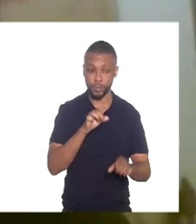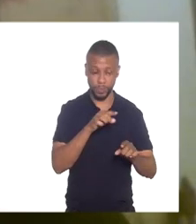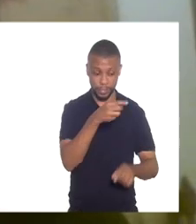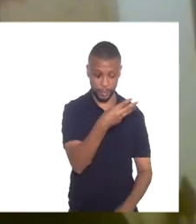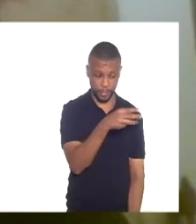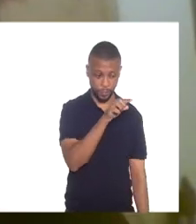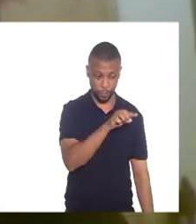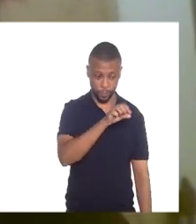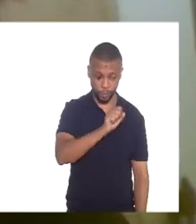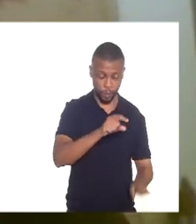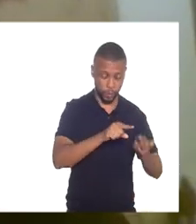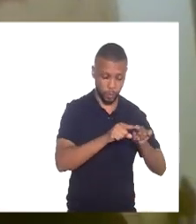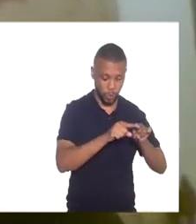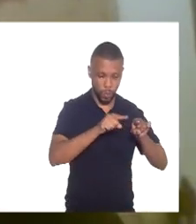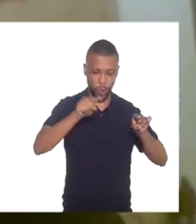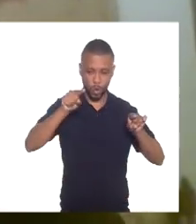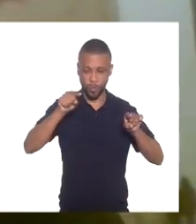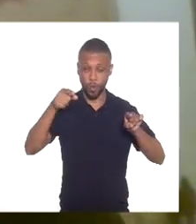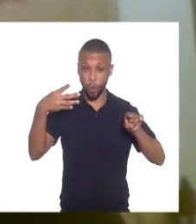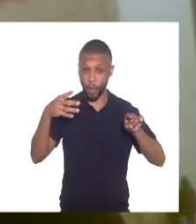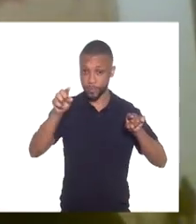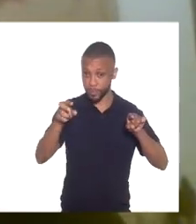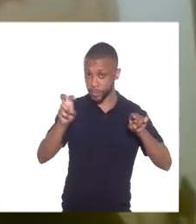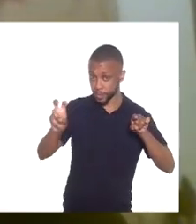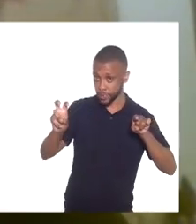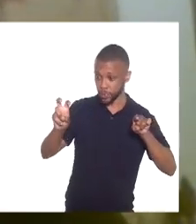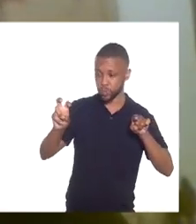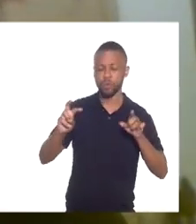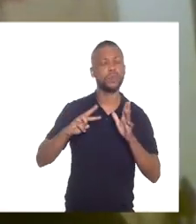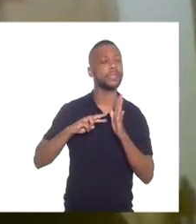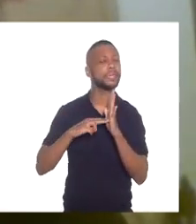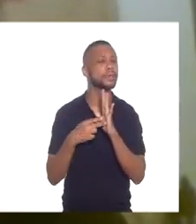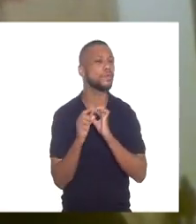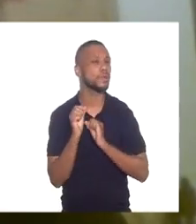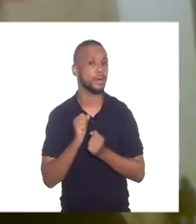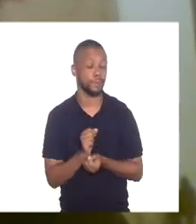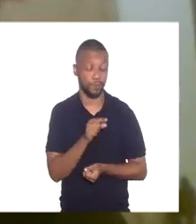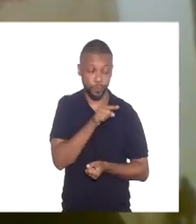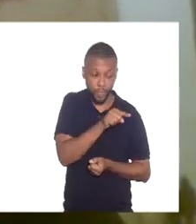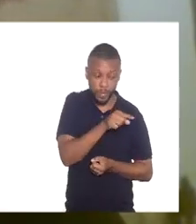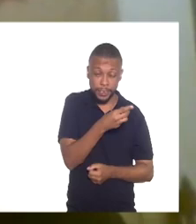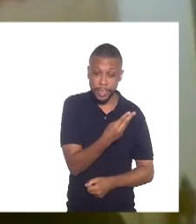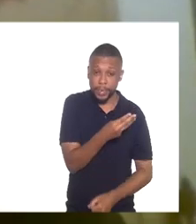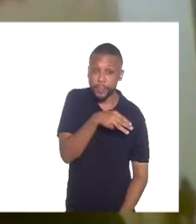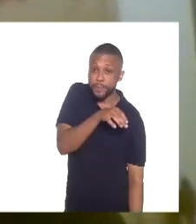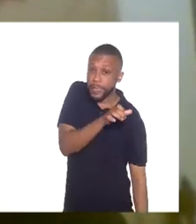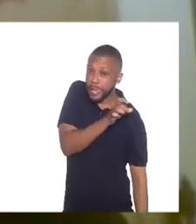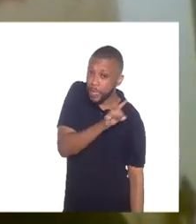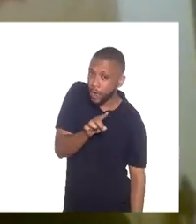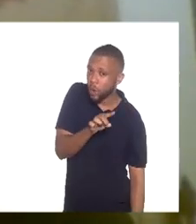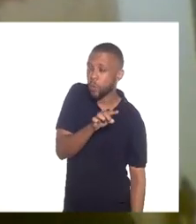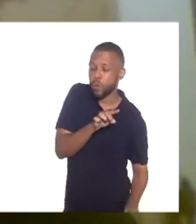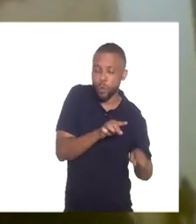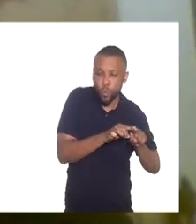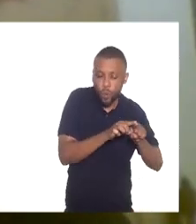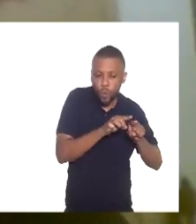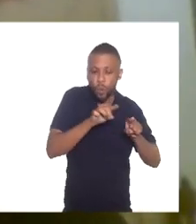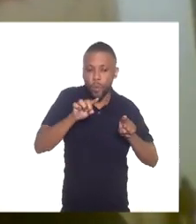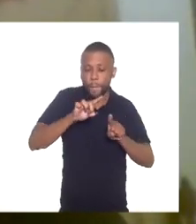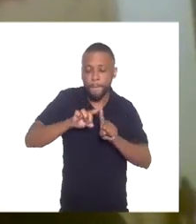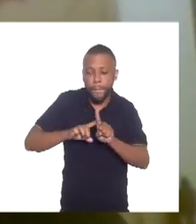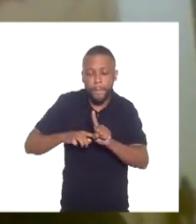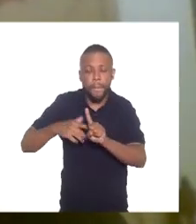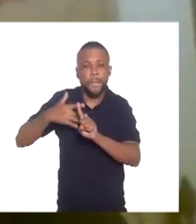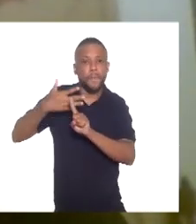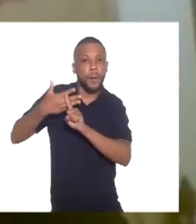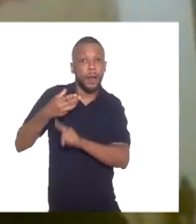menos 4,5. Isso significa sair de cerca de 3 milhões para cerca de 3